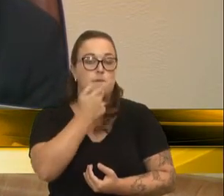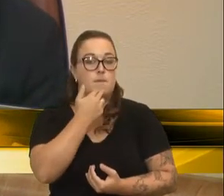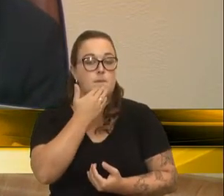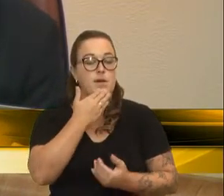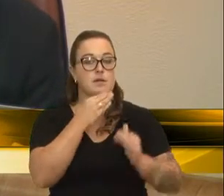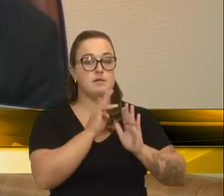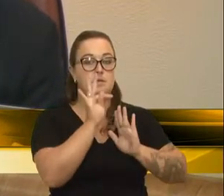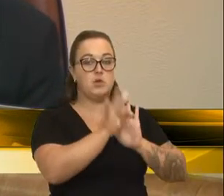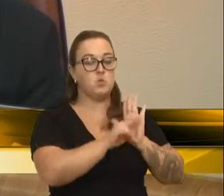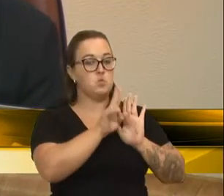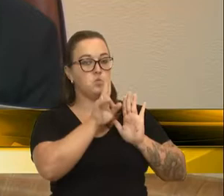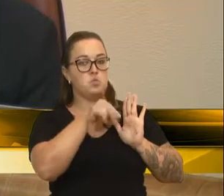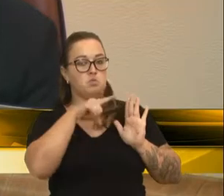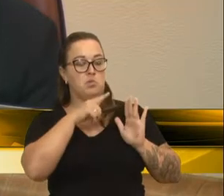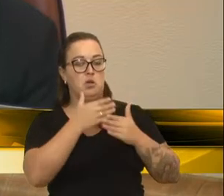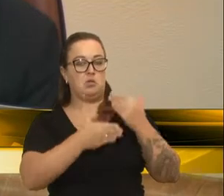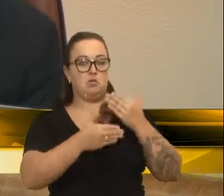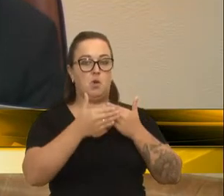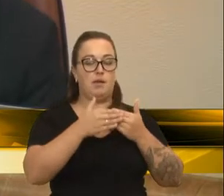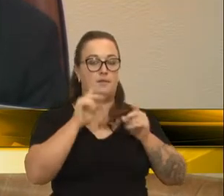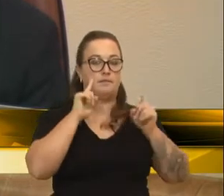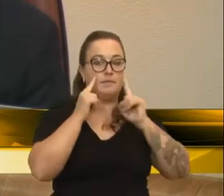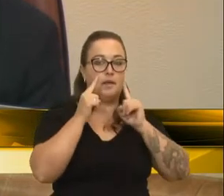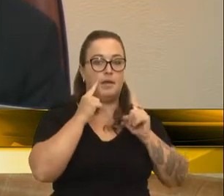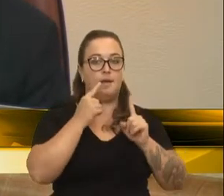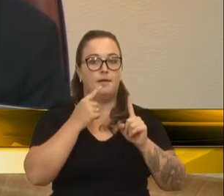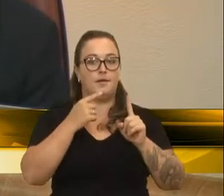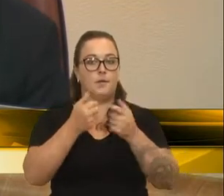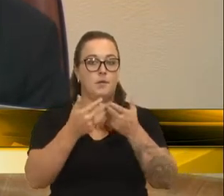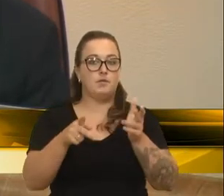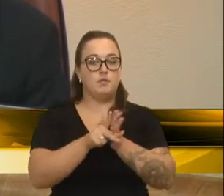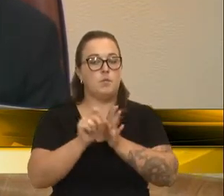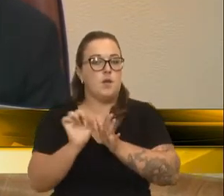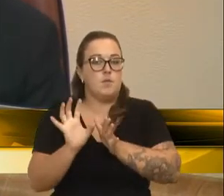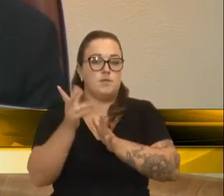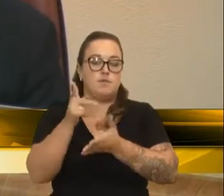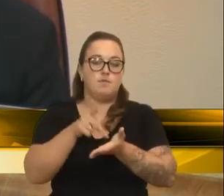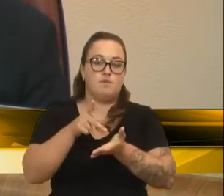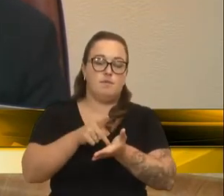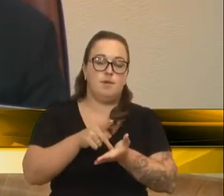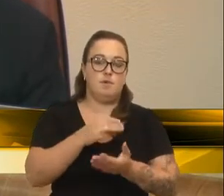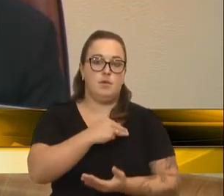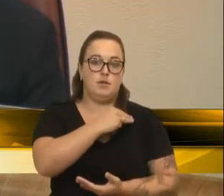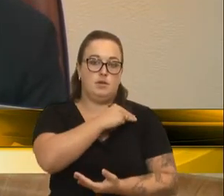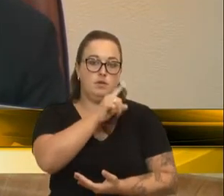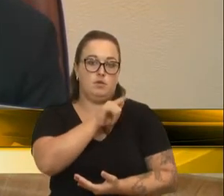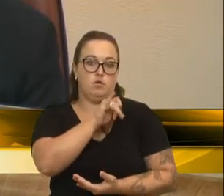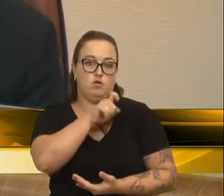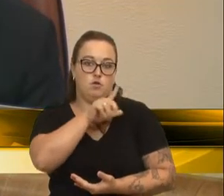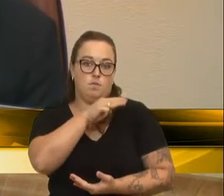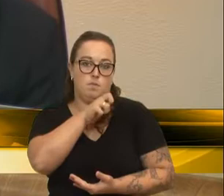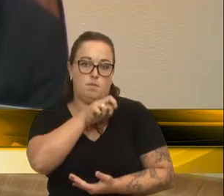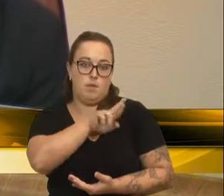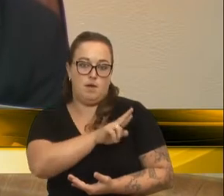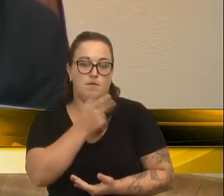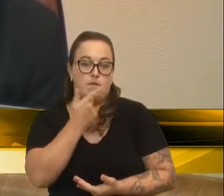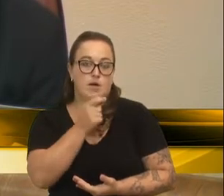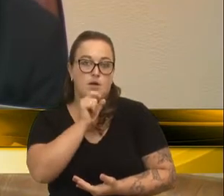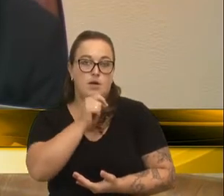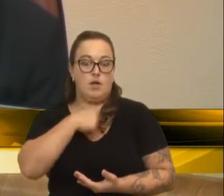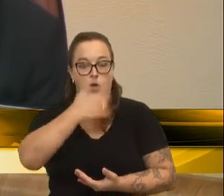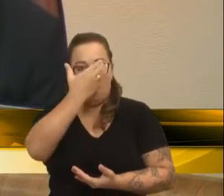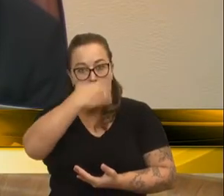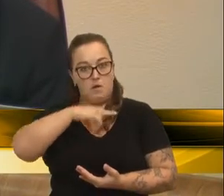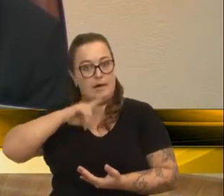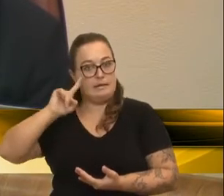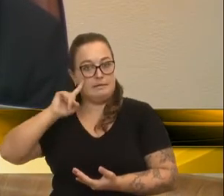redação nunca encontrará todas as hipóteses da realidade fática. Ministro Gilmar Mendes, 2 pontos. Mas acho que a ideia